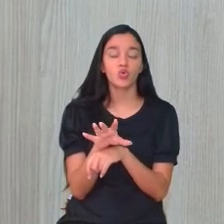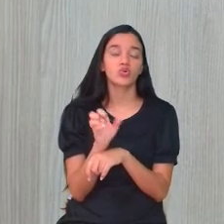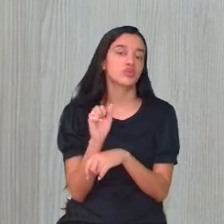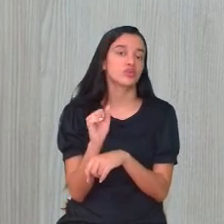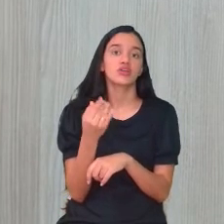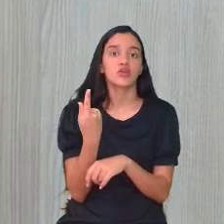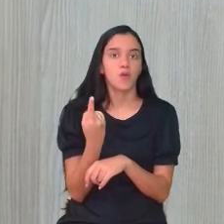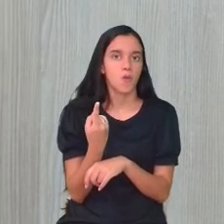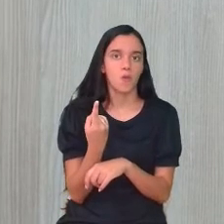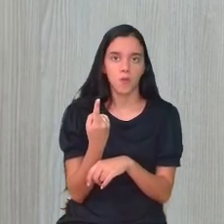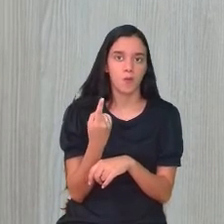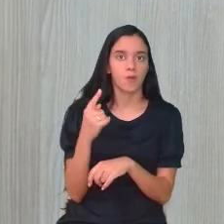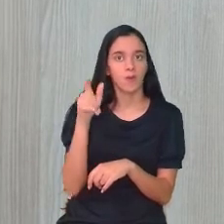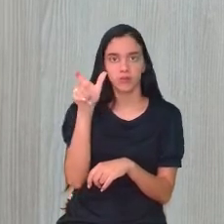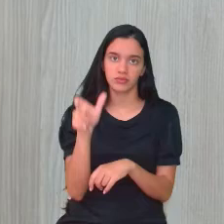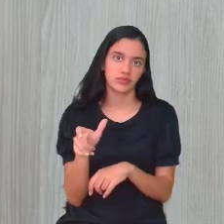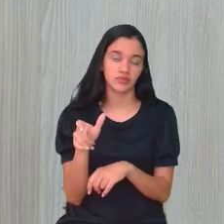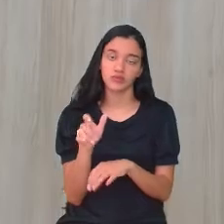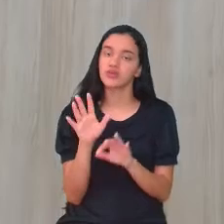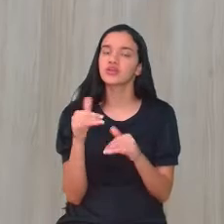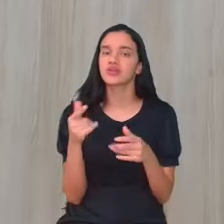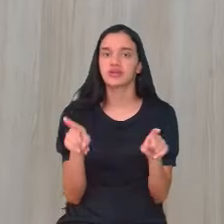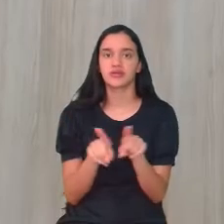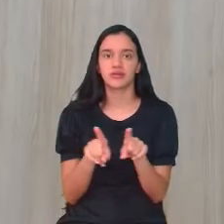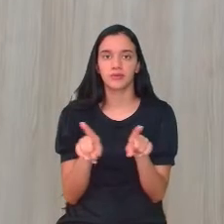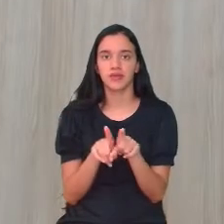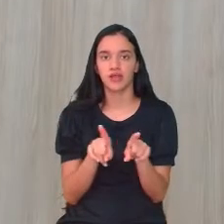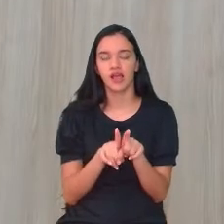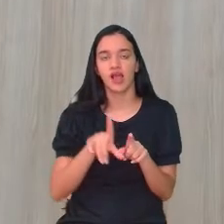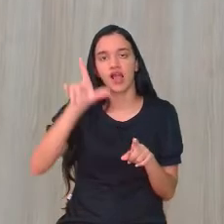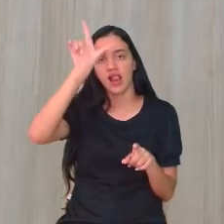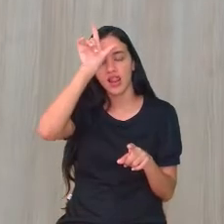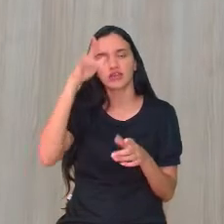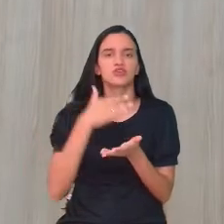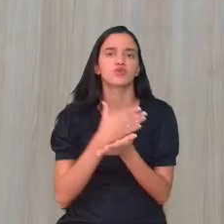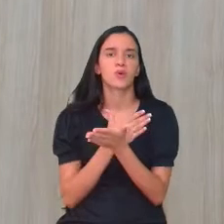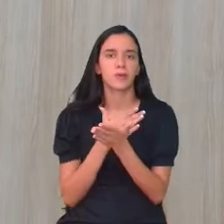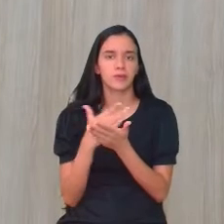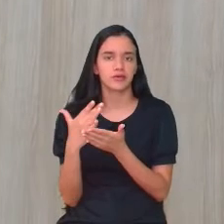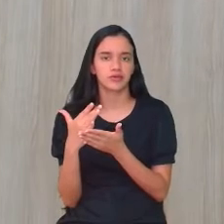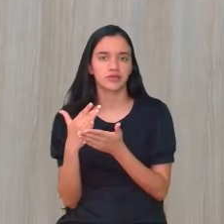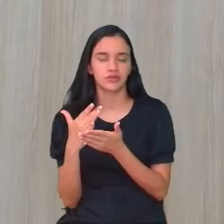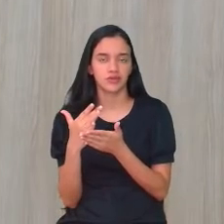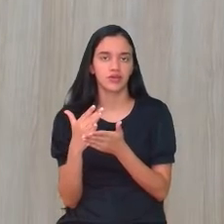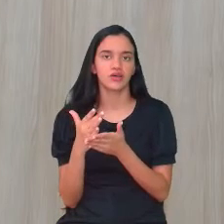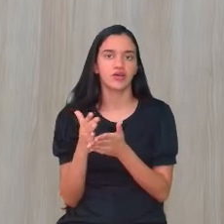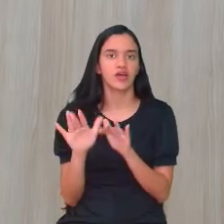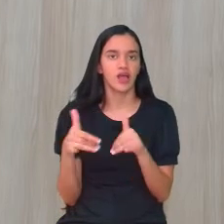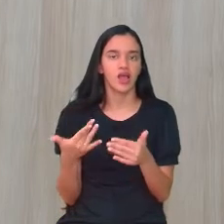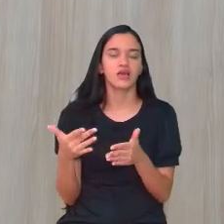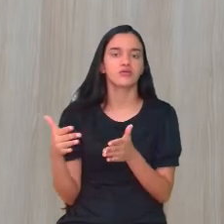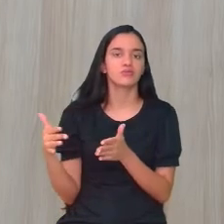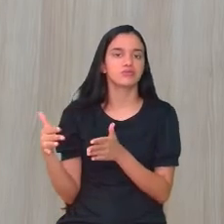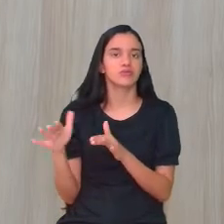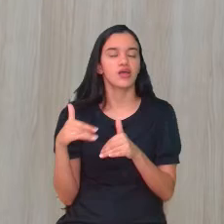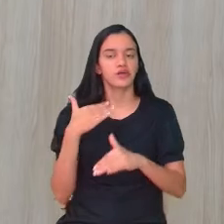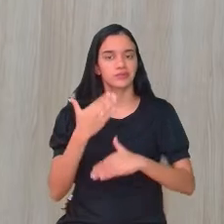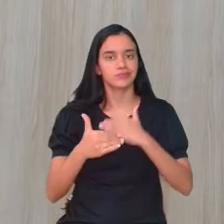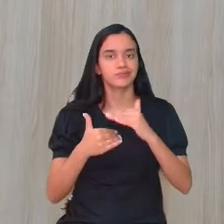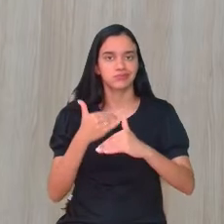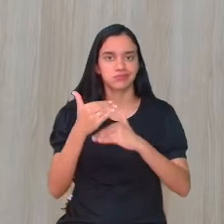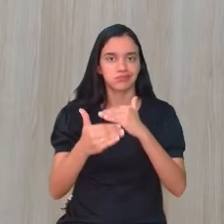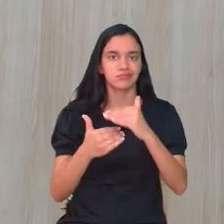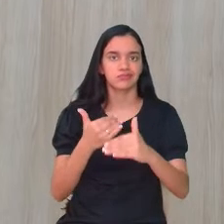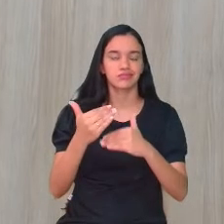figura. Exatamente. E, inclusive, esses líderes, eles começaram, né, a sua caminhada rumo ao